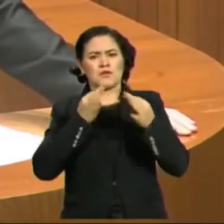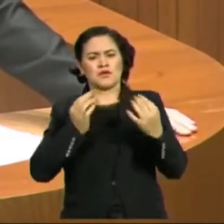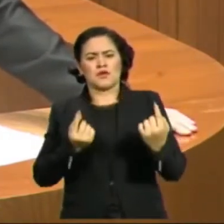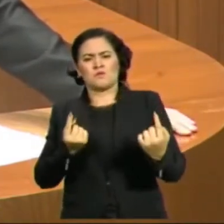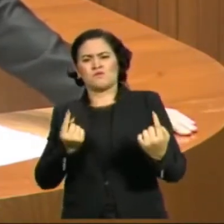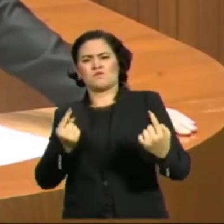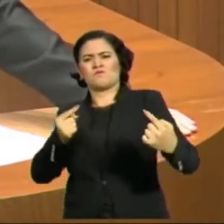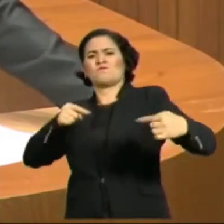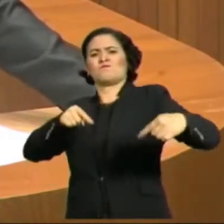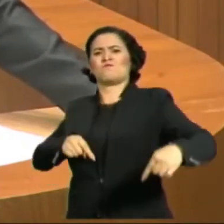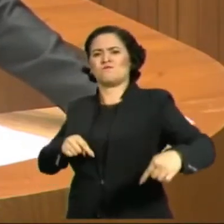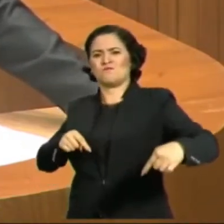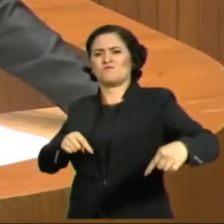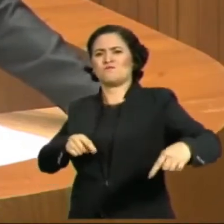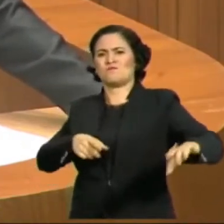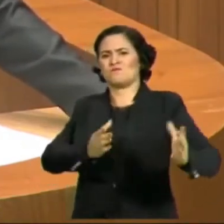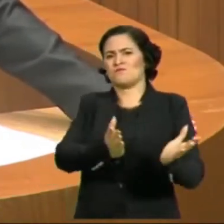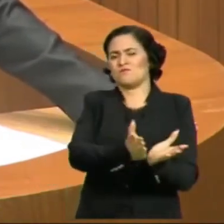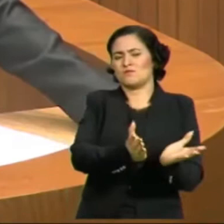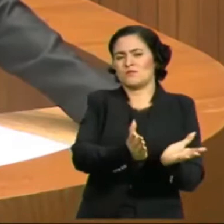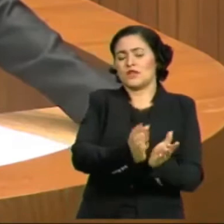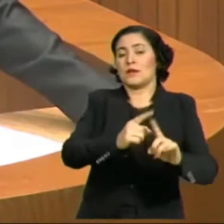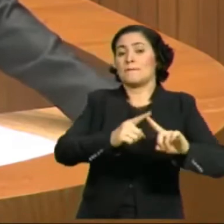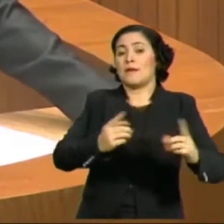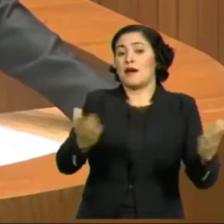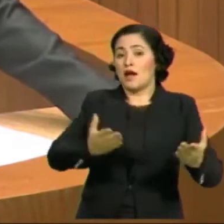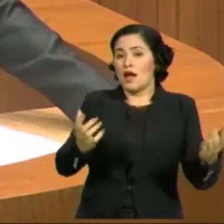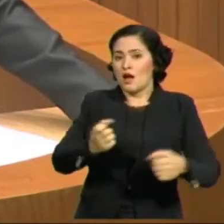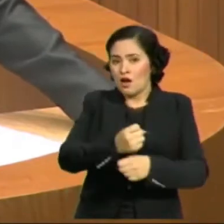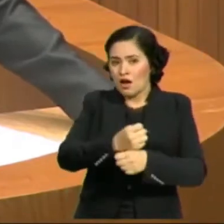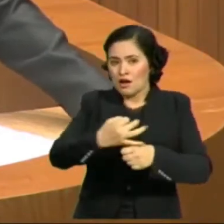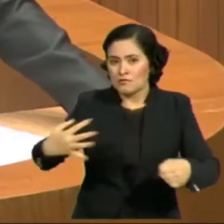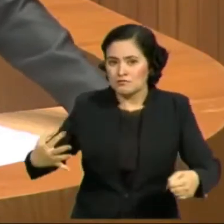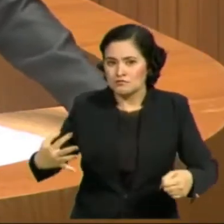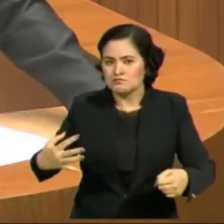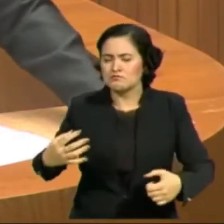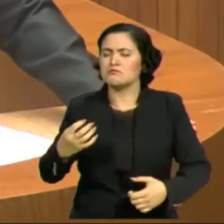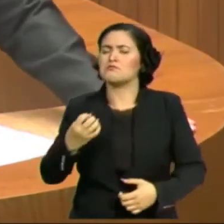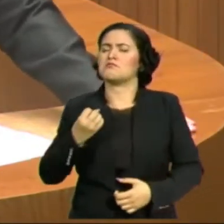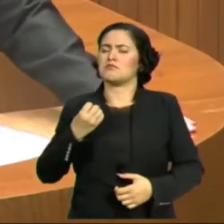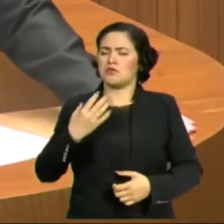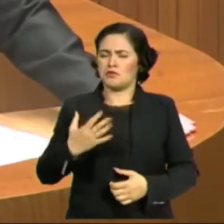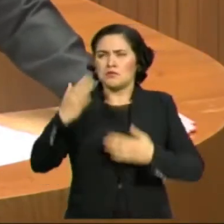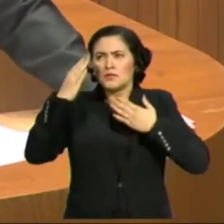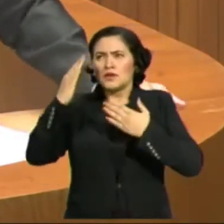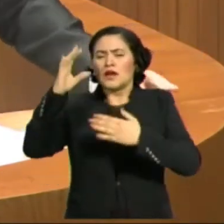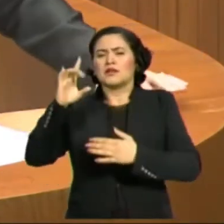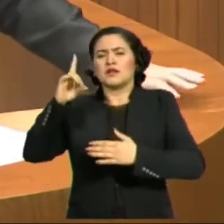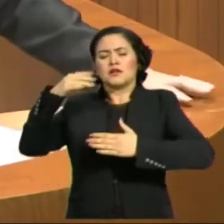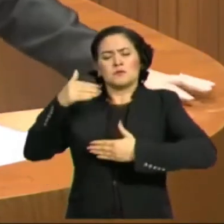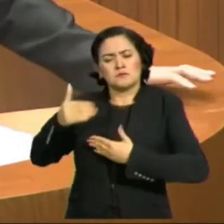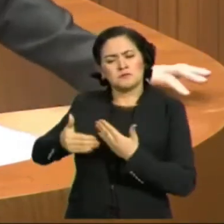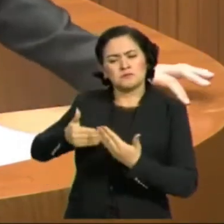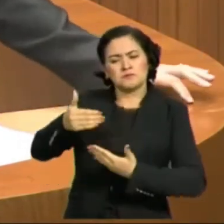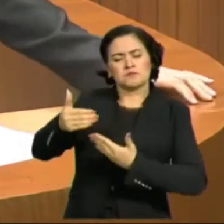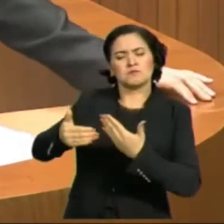mas essa legislatura, graças a Deus, a gente tem avançado,